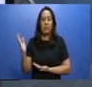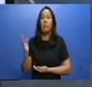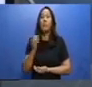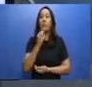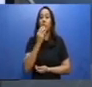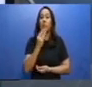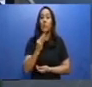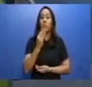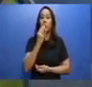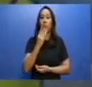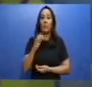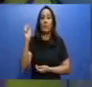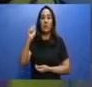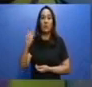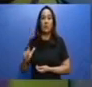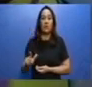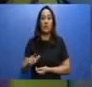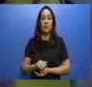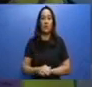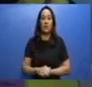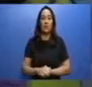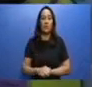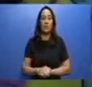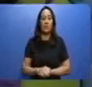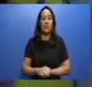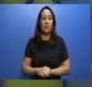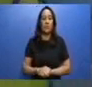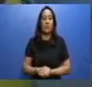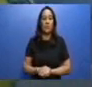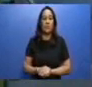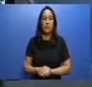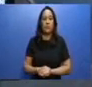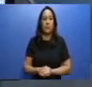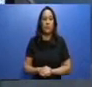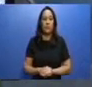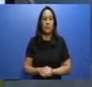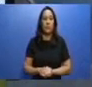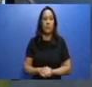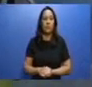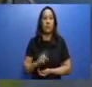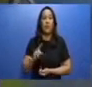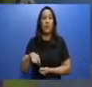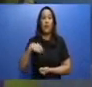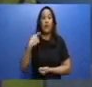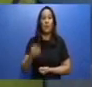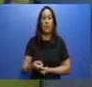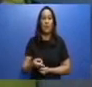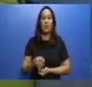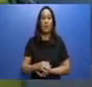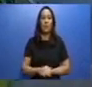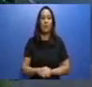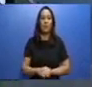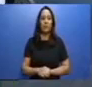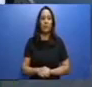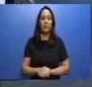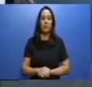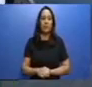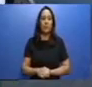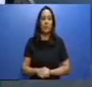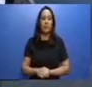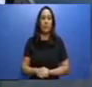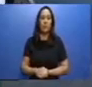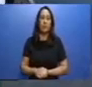outra e pinto. Já fiz 2, tá pedindo 6 elementos. Aí, eu vou continuar, ó.